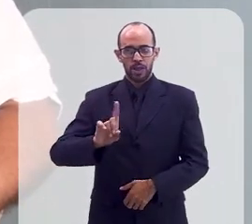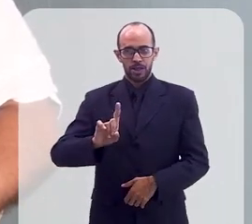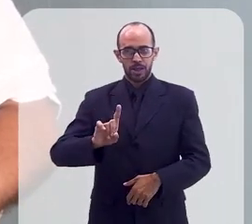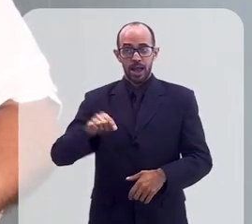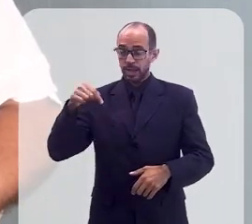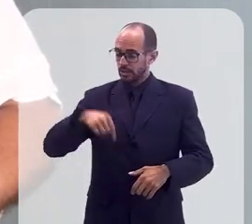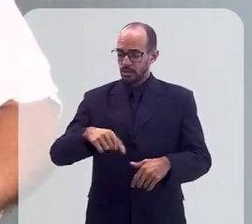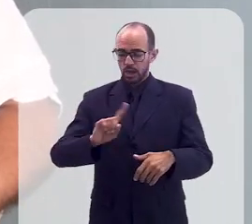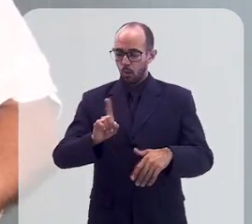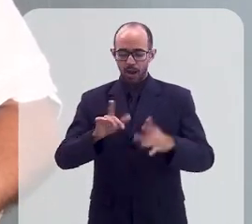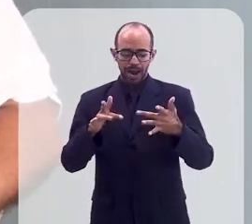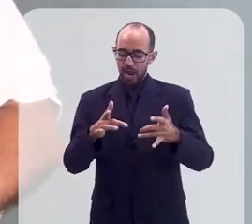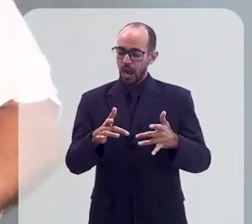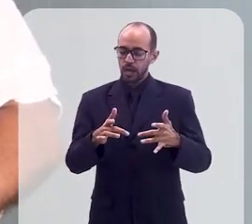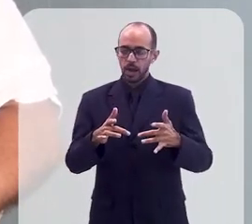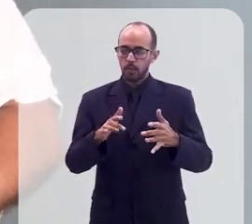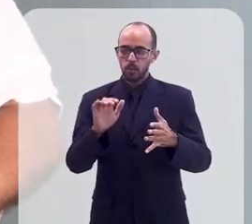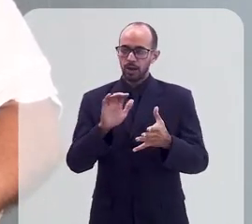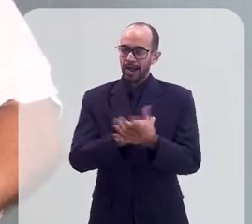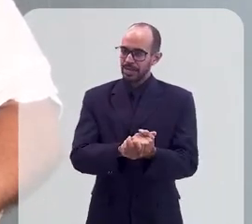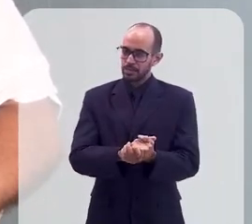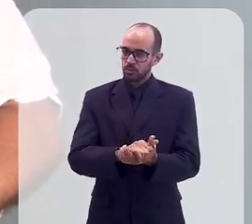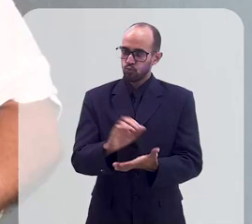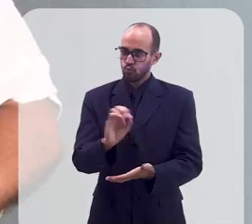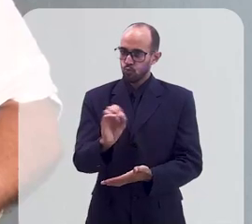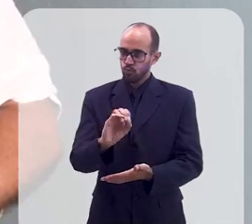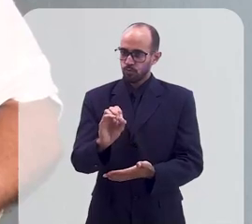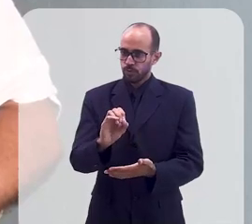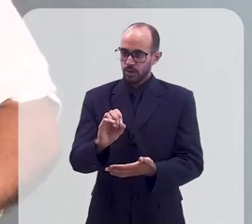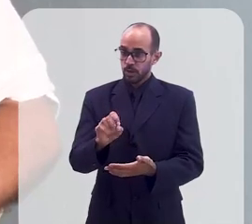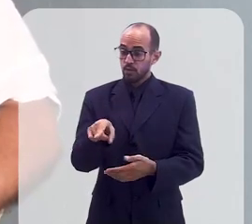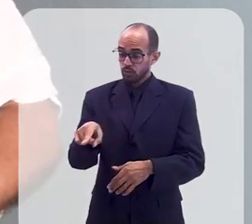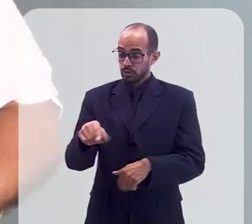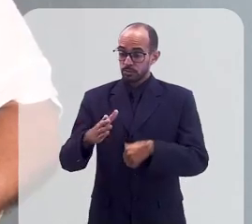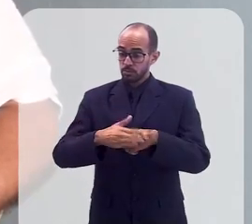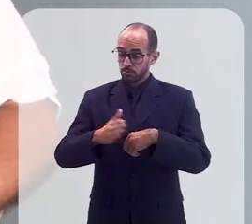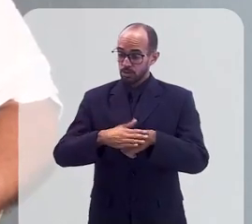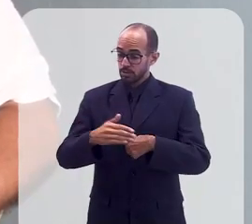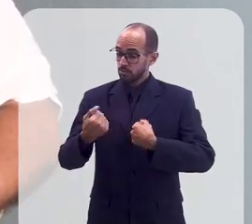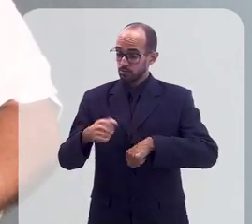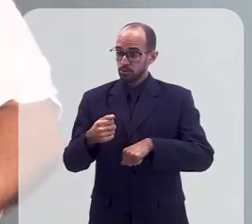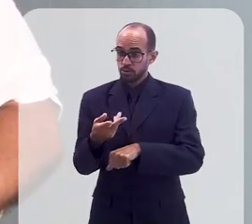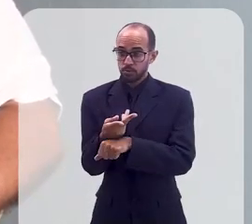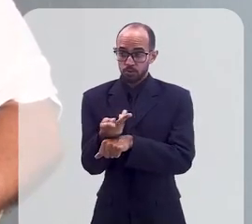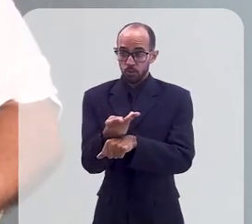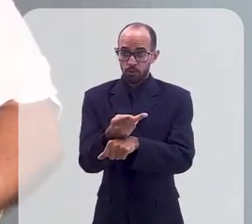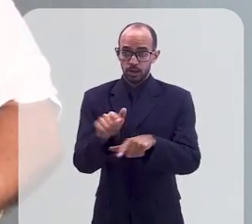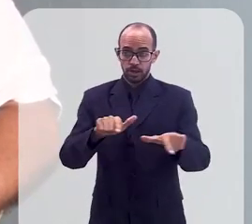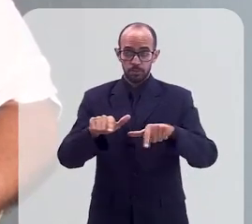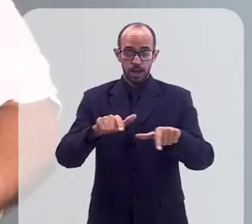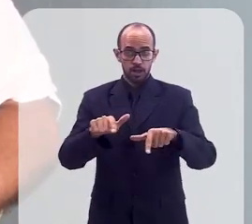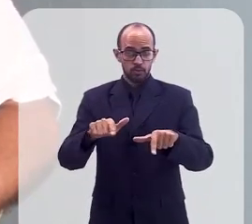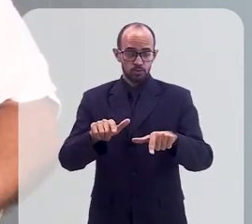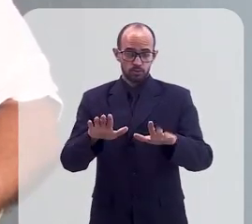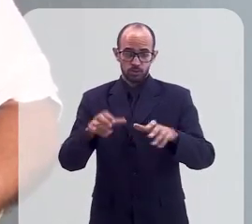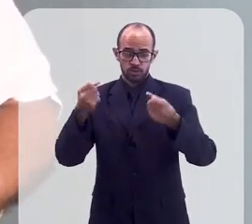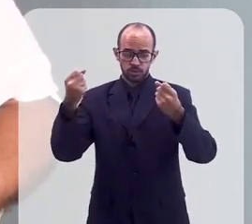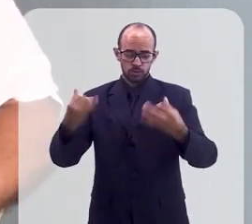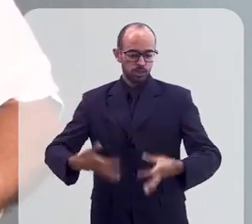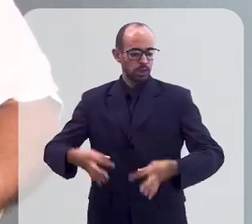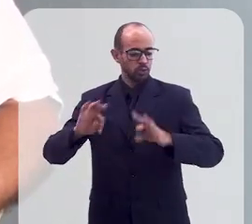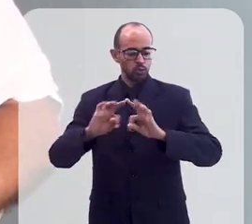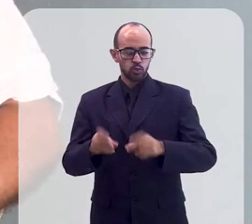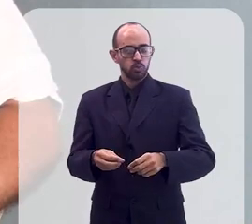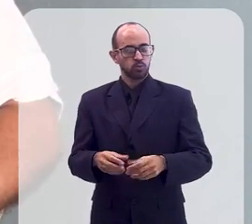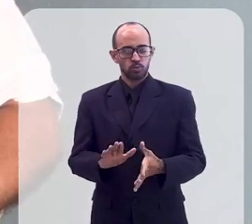casa ninguém. Aqui tem que procurar emprego, eles ajudam, mas vocês têm que colocar currículo, não vai sair. A gente já